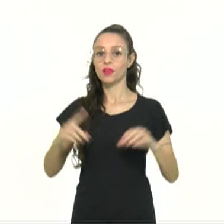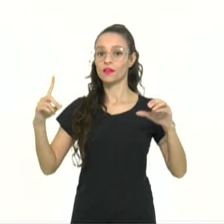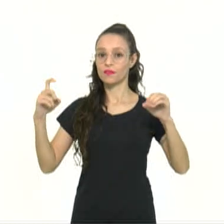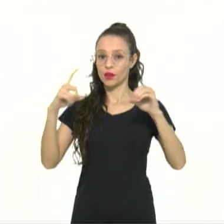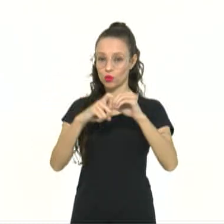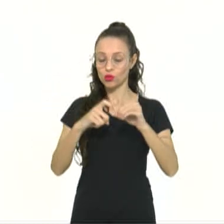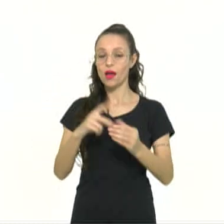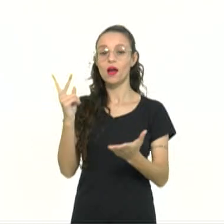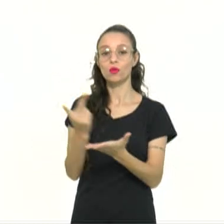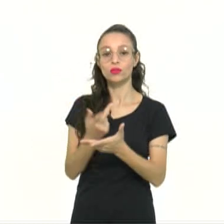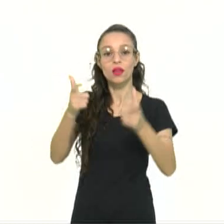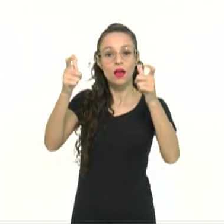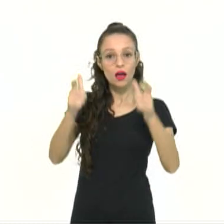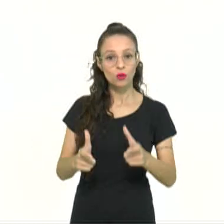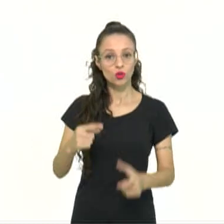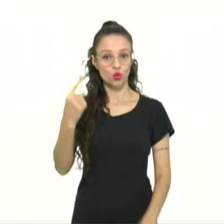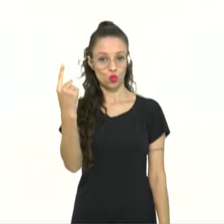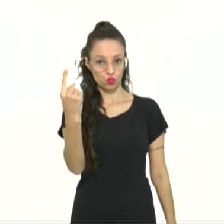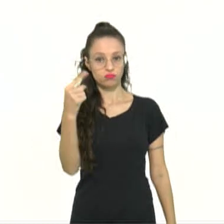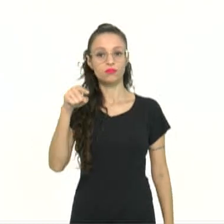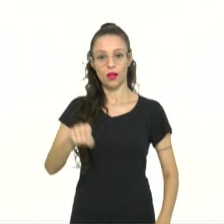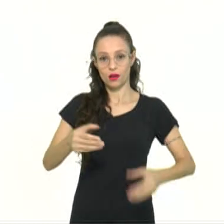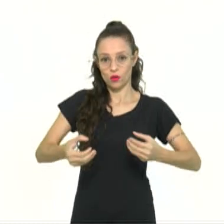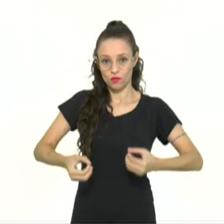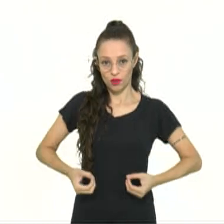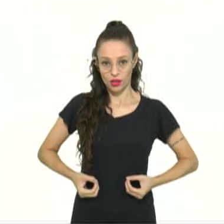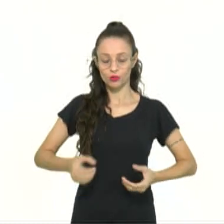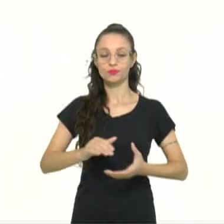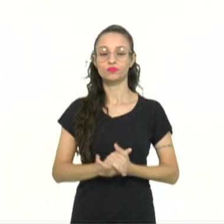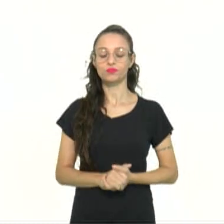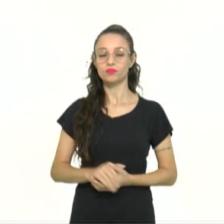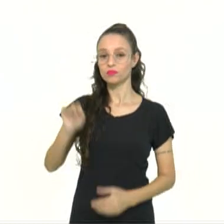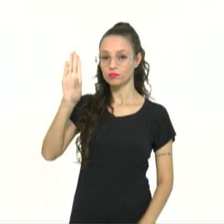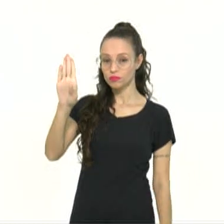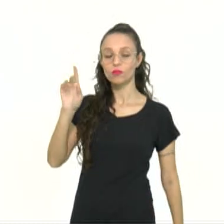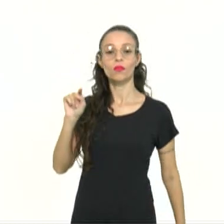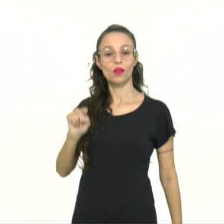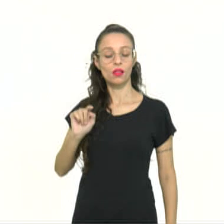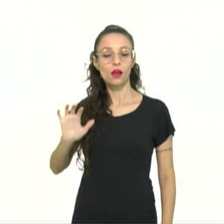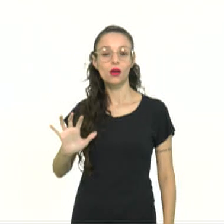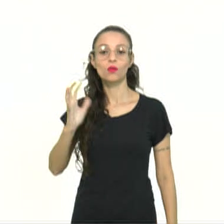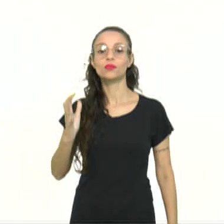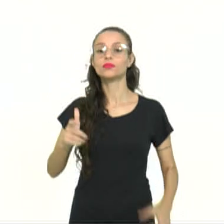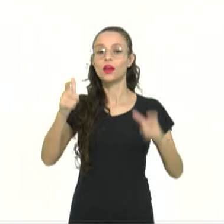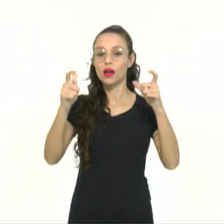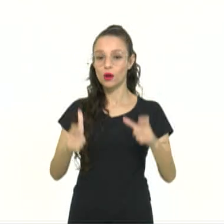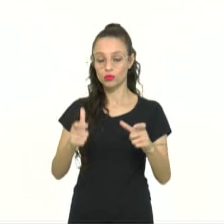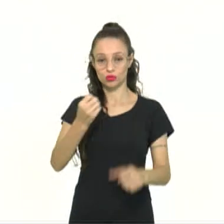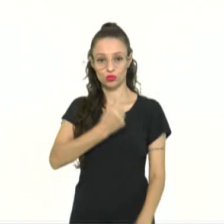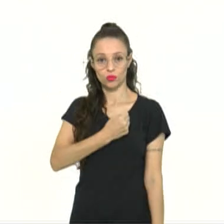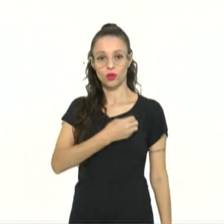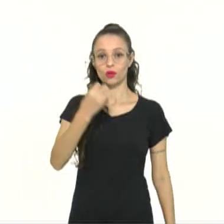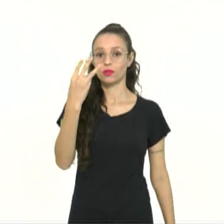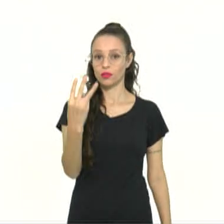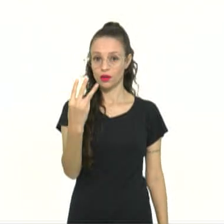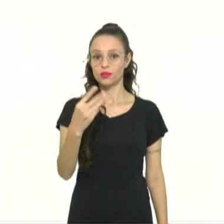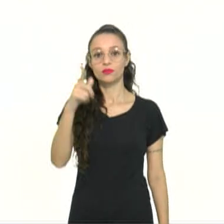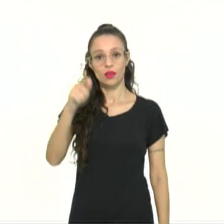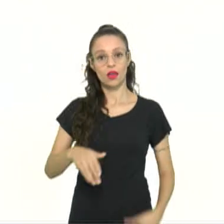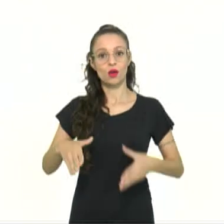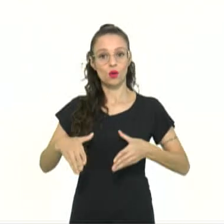fecundação ocorre na estrutura 1 chamada ovário. Letra B, a fecundação ocorre na estrutura 3, chamada